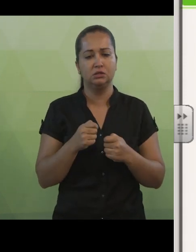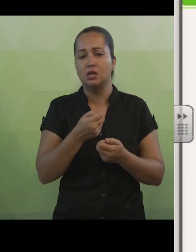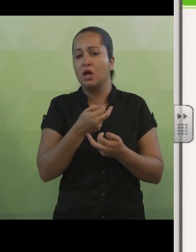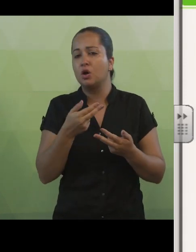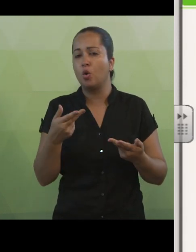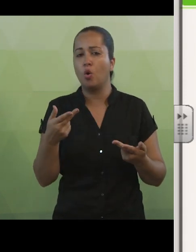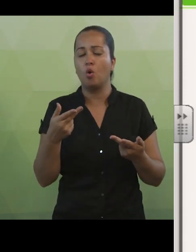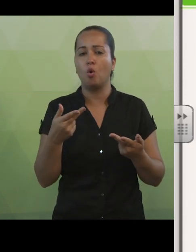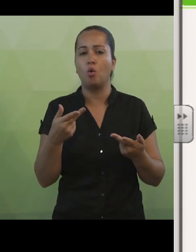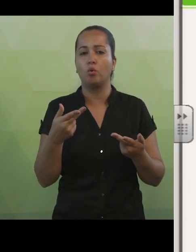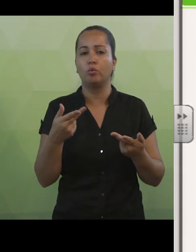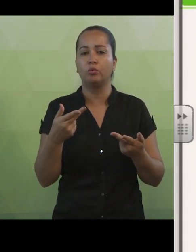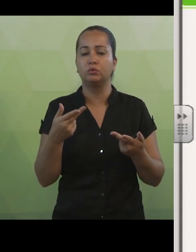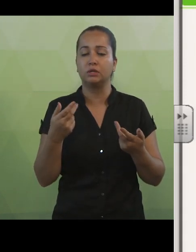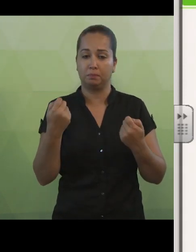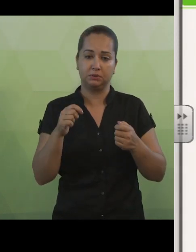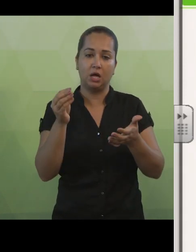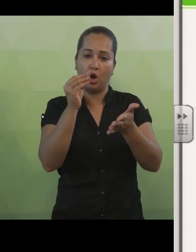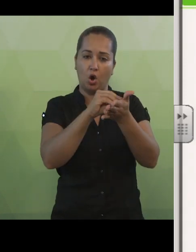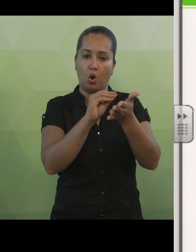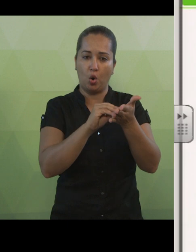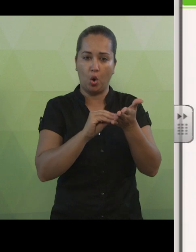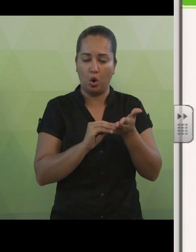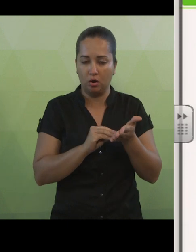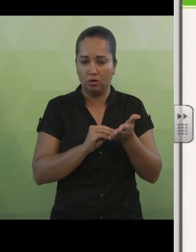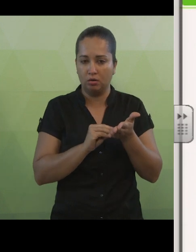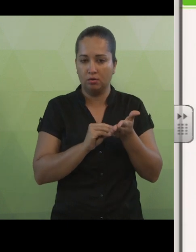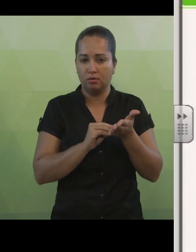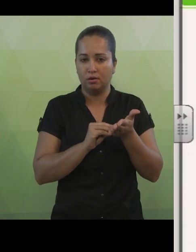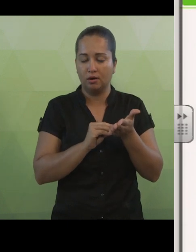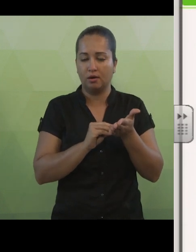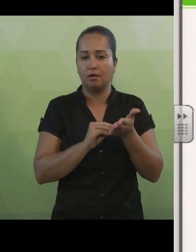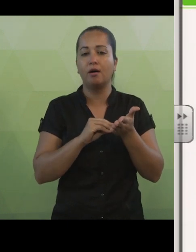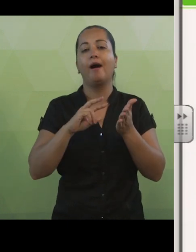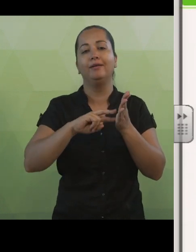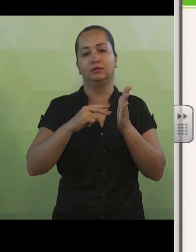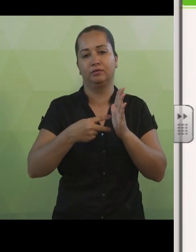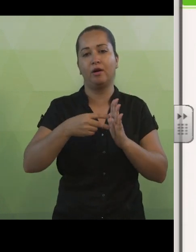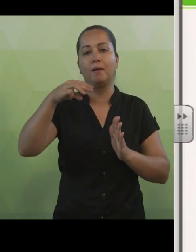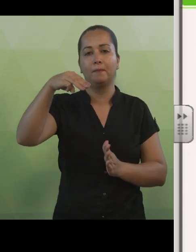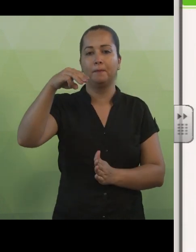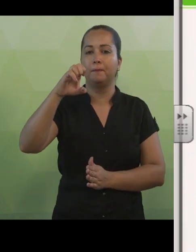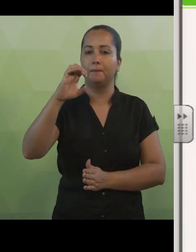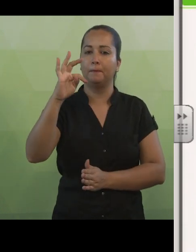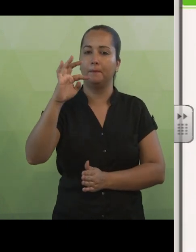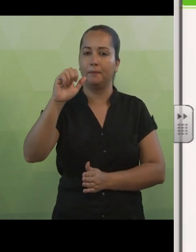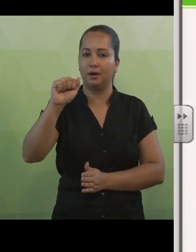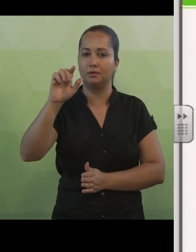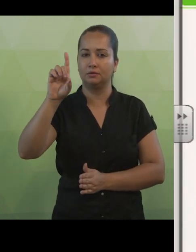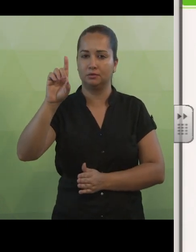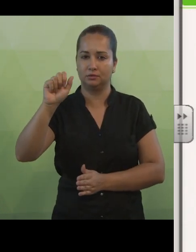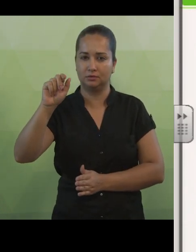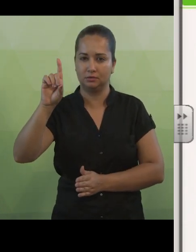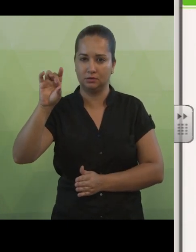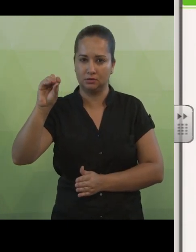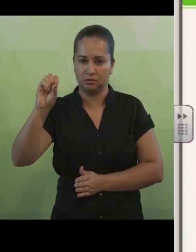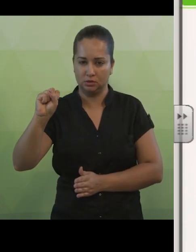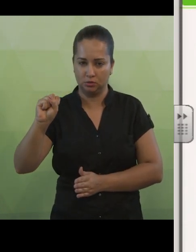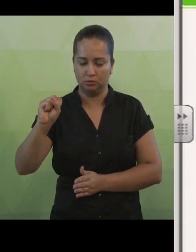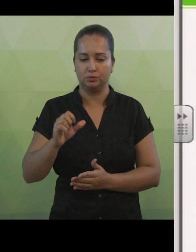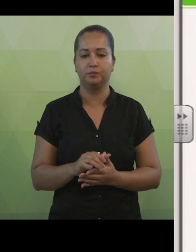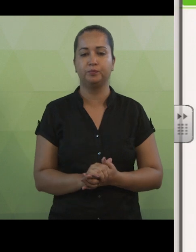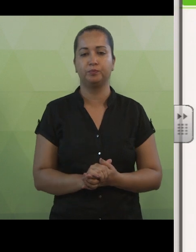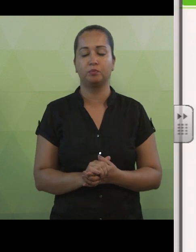são implementadas em um banco de dados como metadados. Cabe ao SGBD, ao Sistema Gerenciador de Banco de Dados,